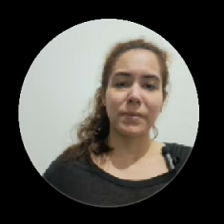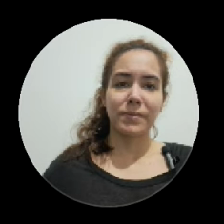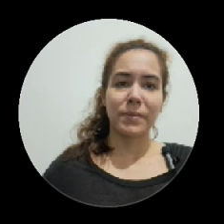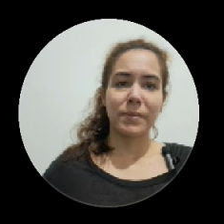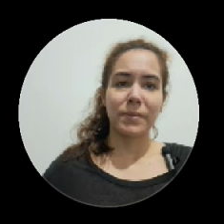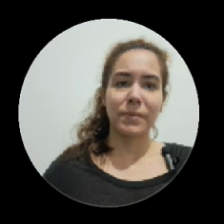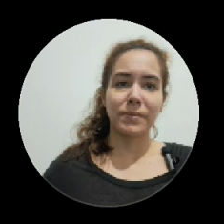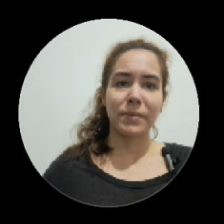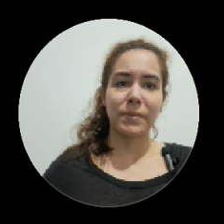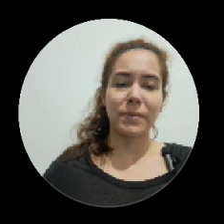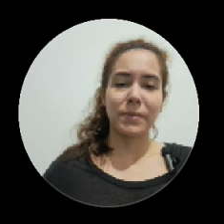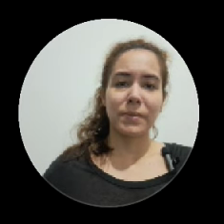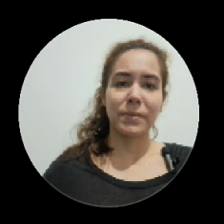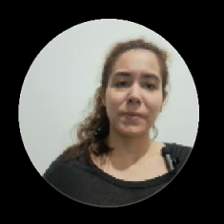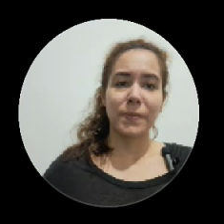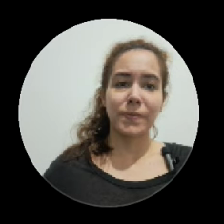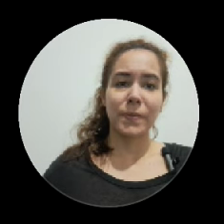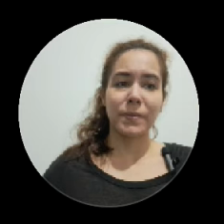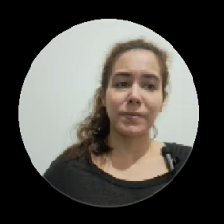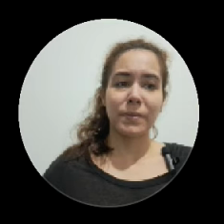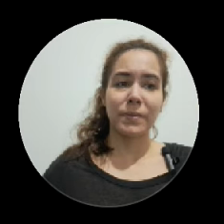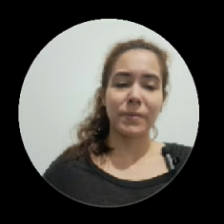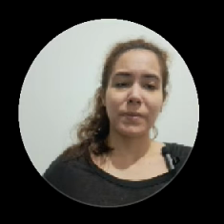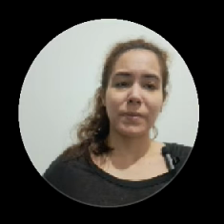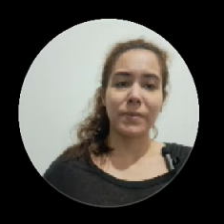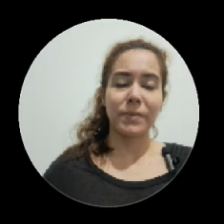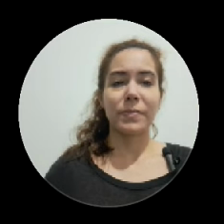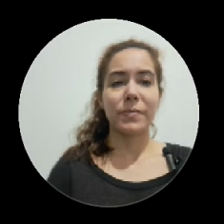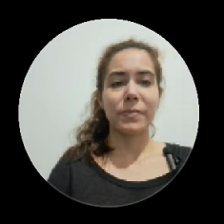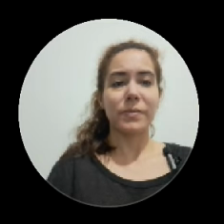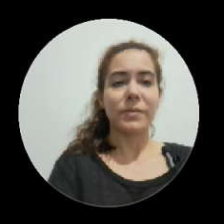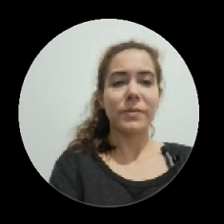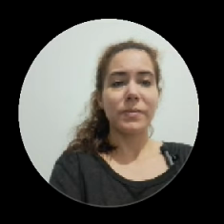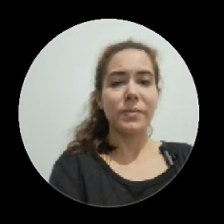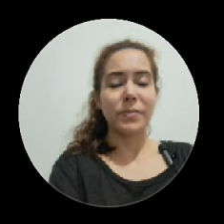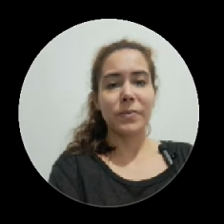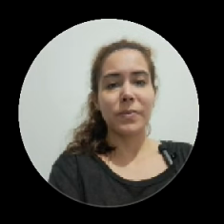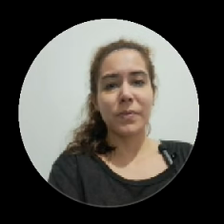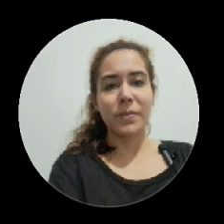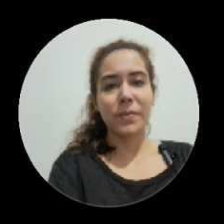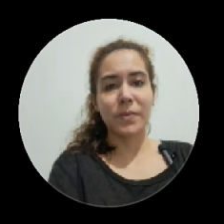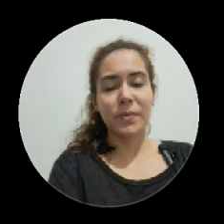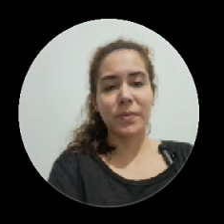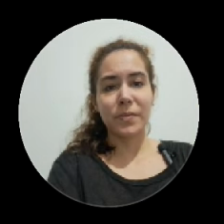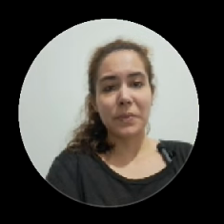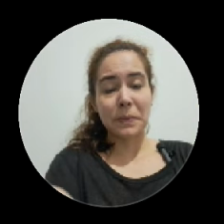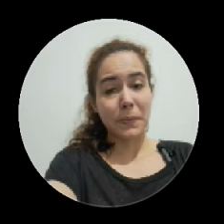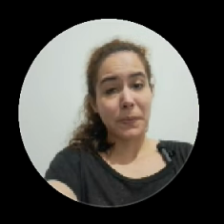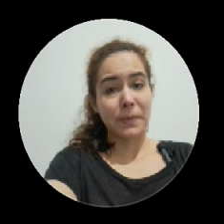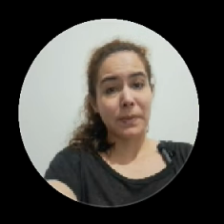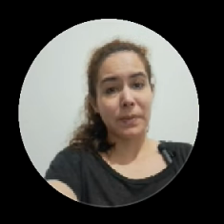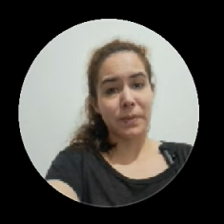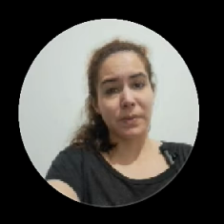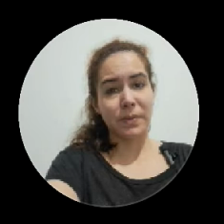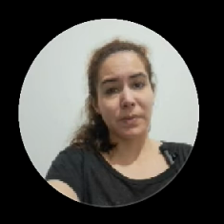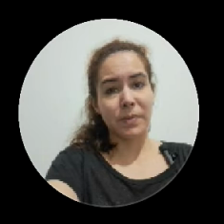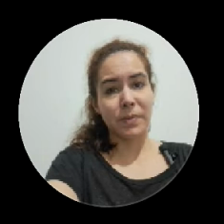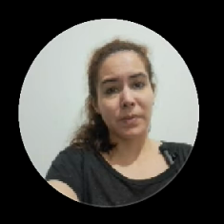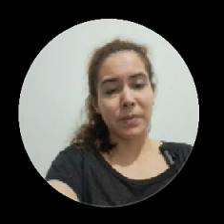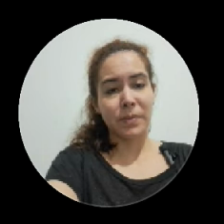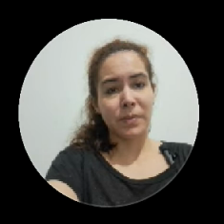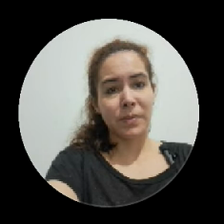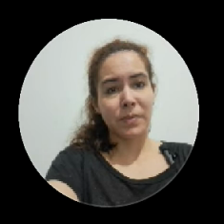A gente tá com a agenda cheia de palestras. E aí? Tá com a agenda cheia de palestra. Aí tá, mas tá vendendo mais